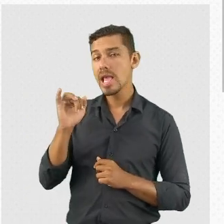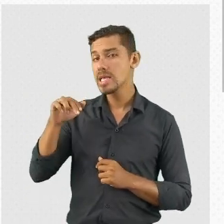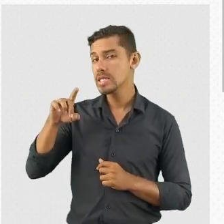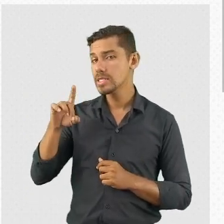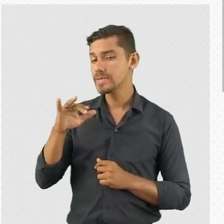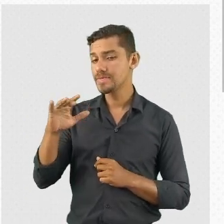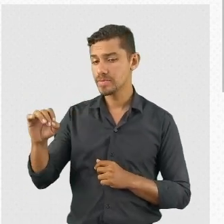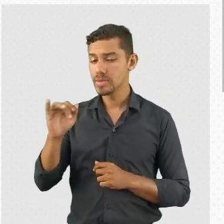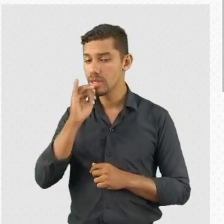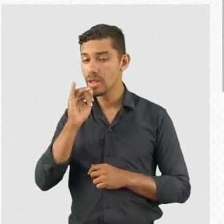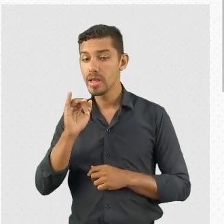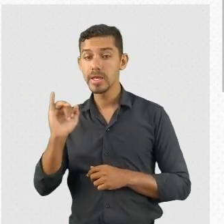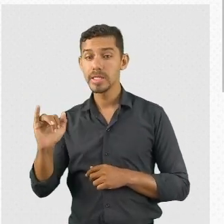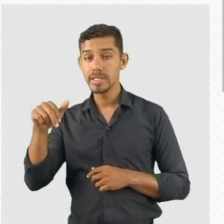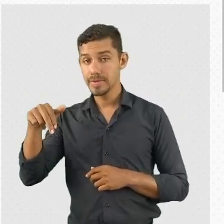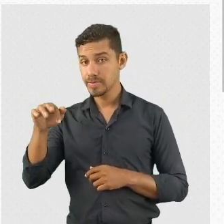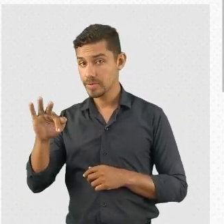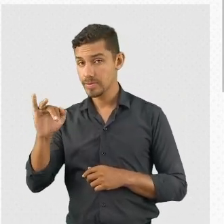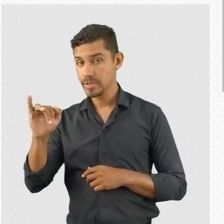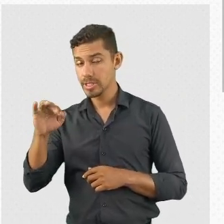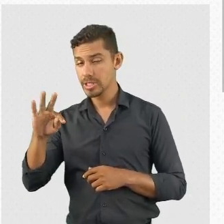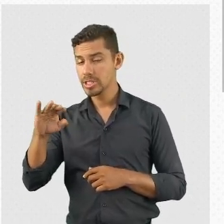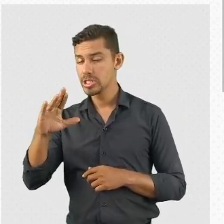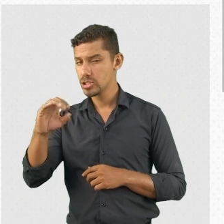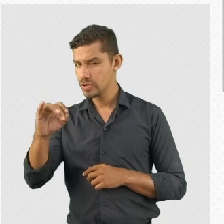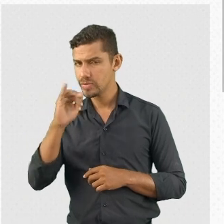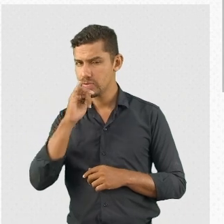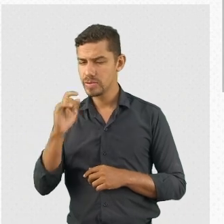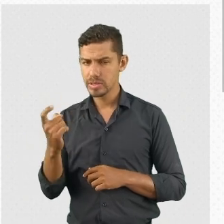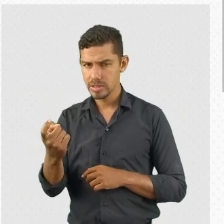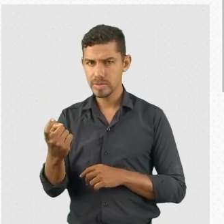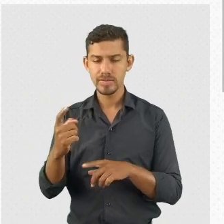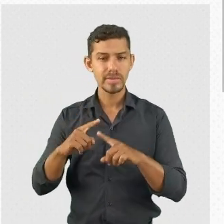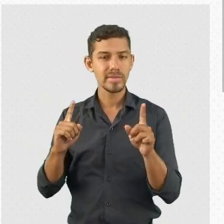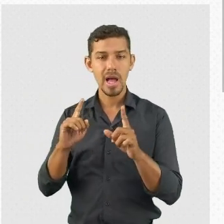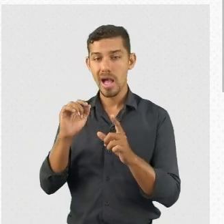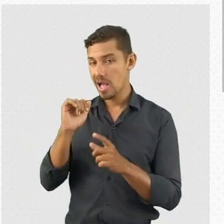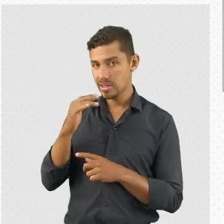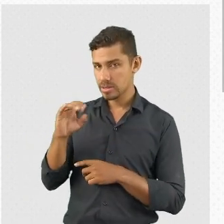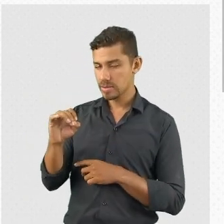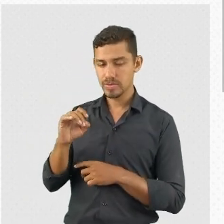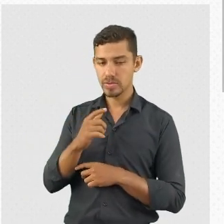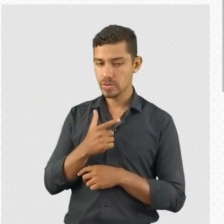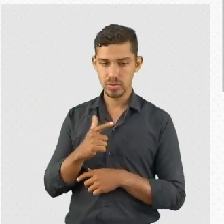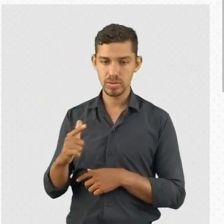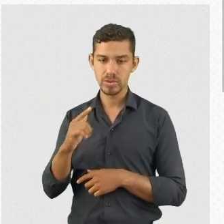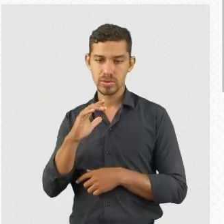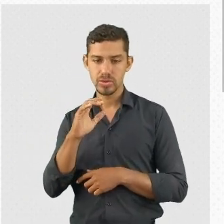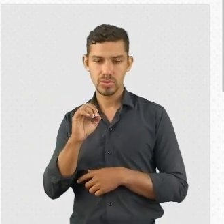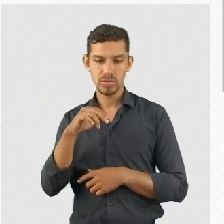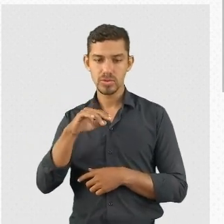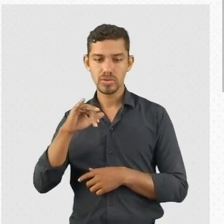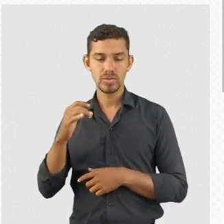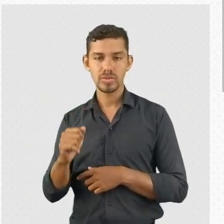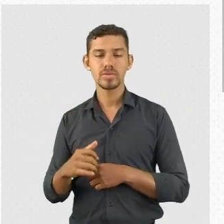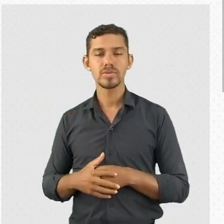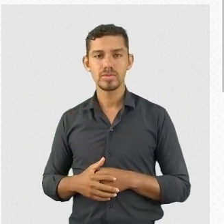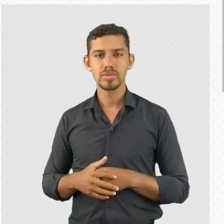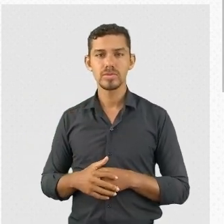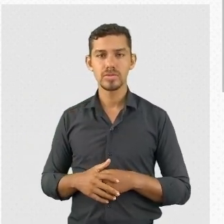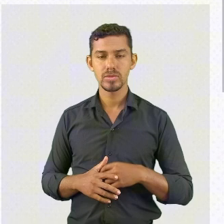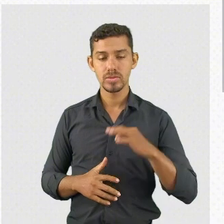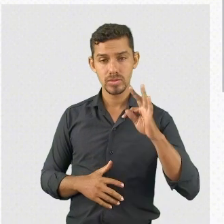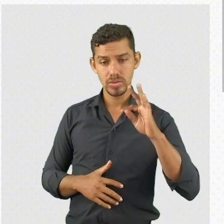de infinitivo, ou seja, a ação não está conjugada. Se eu chego para vocês e eu falo